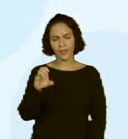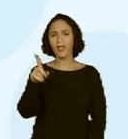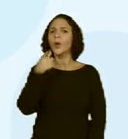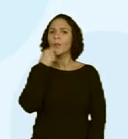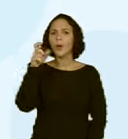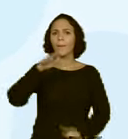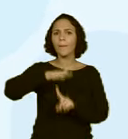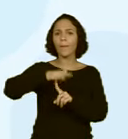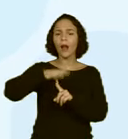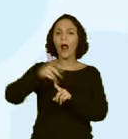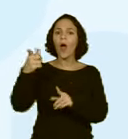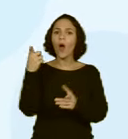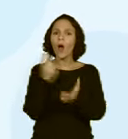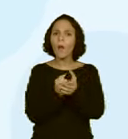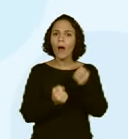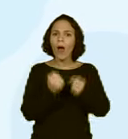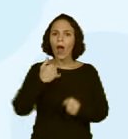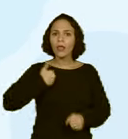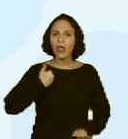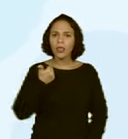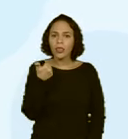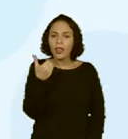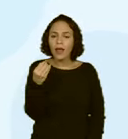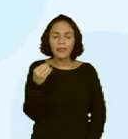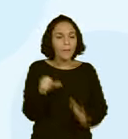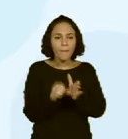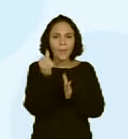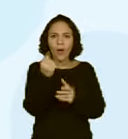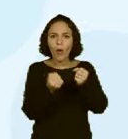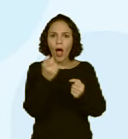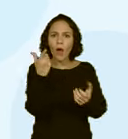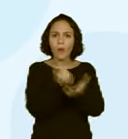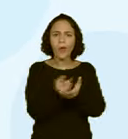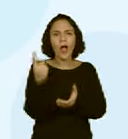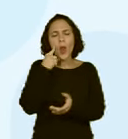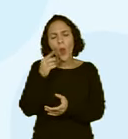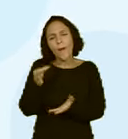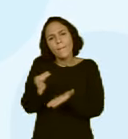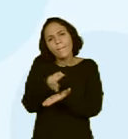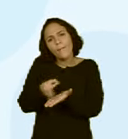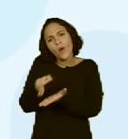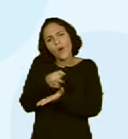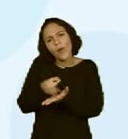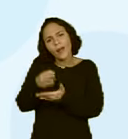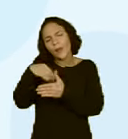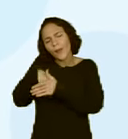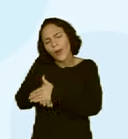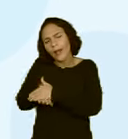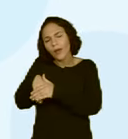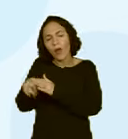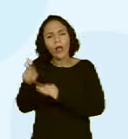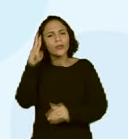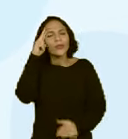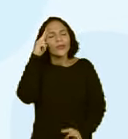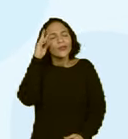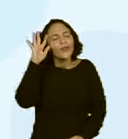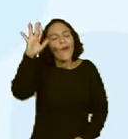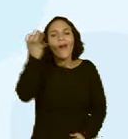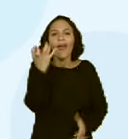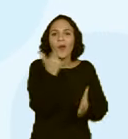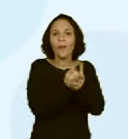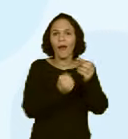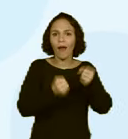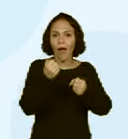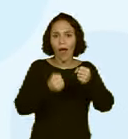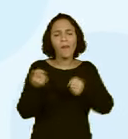primeiro carro aos 10 anos. Vocês sabiam disso? Ele juntou moedinhas. Era um sonho dele ter um carro. E ele